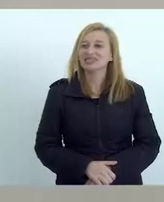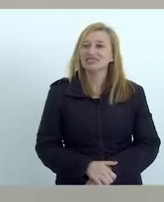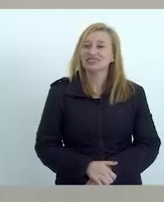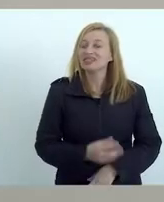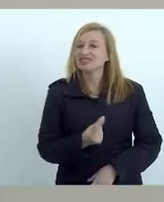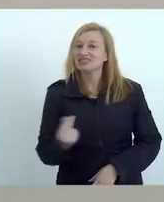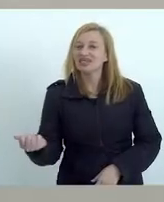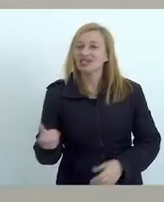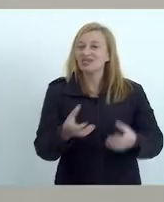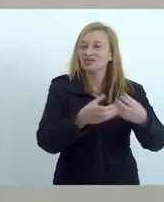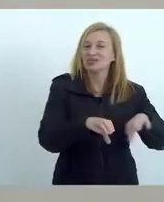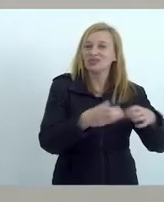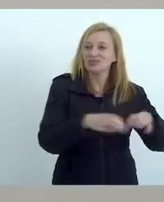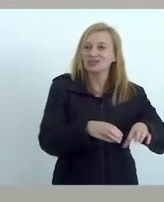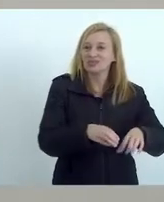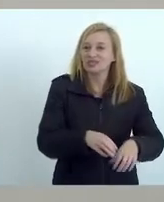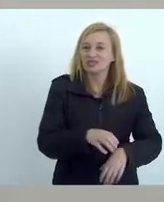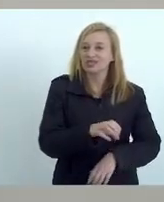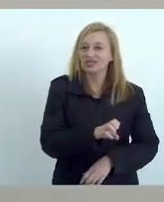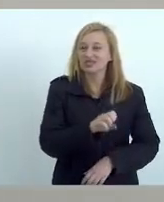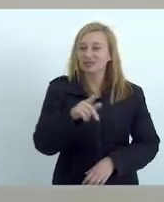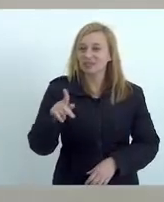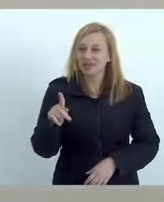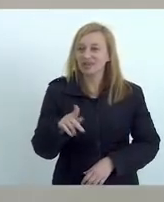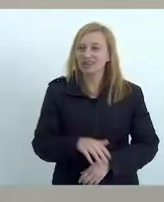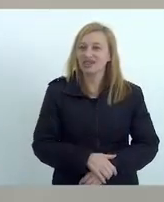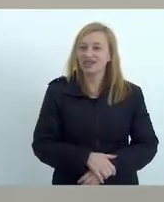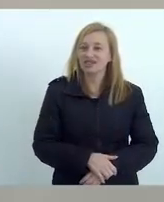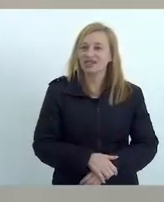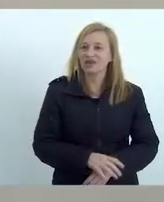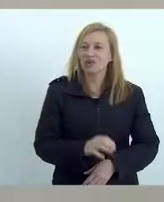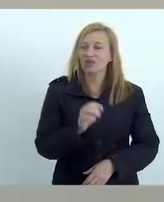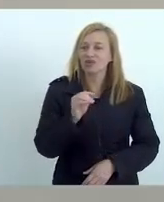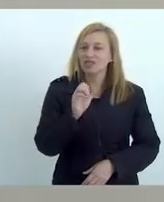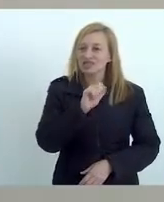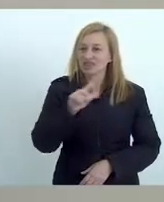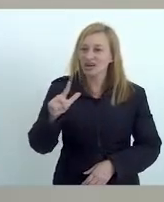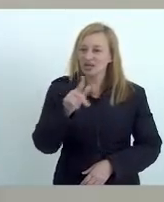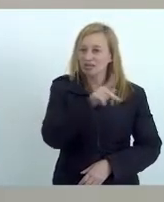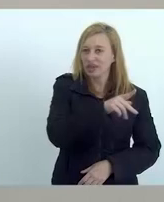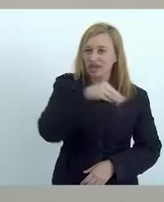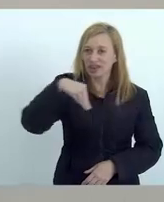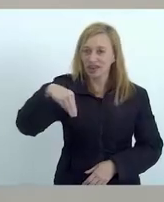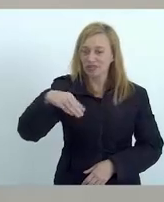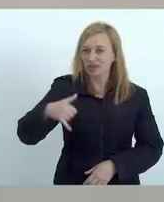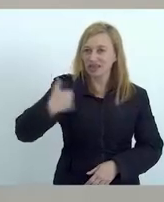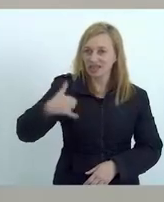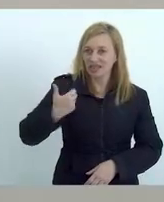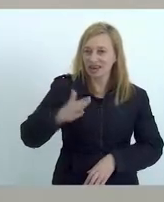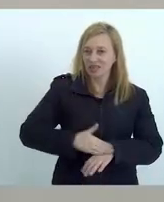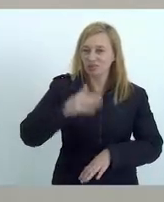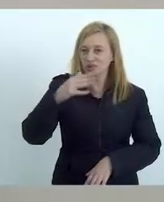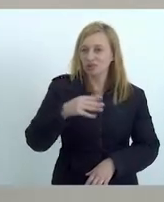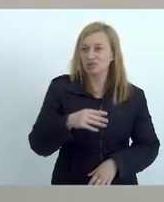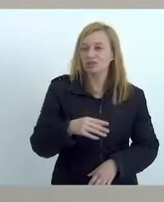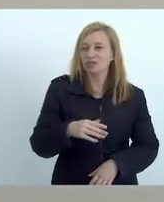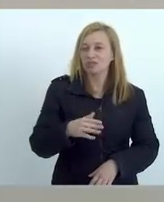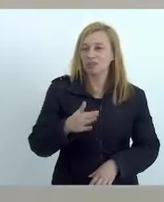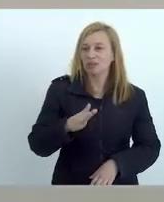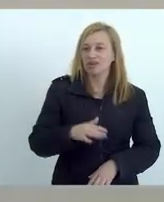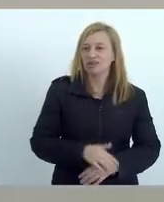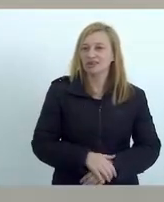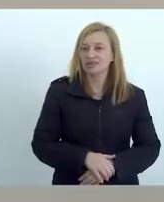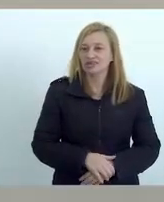saiu se o concurso para a CEF ória para oficial da PM no limite de idade aumentou para 35 anos